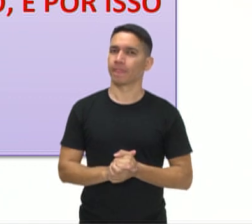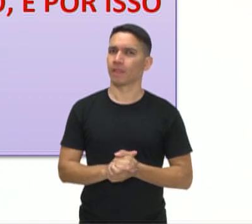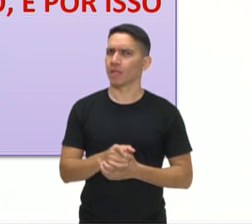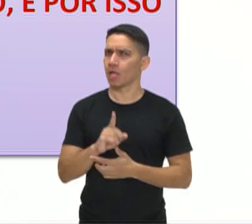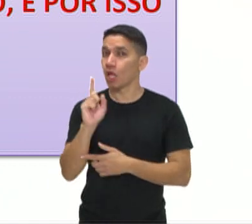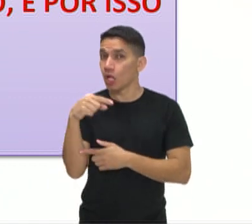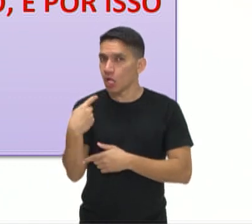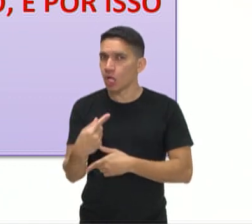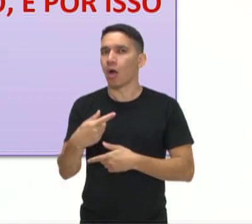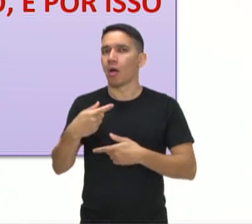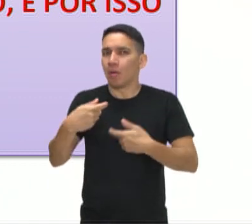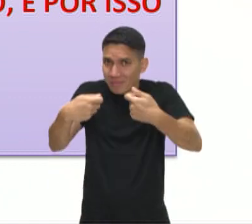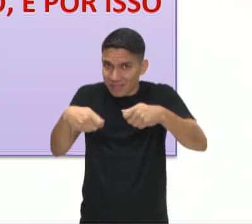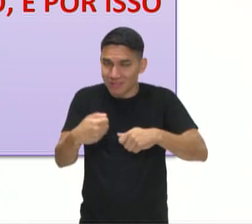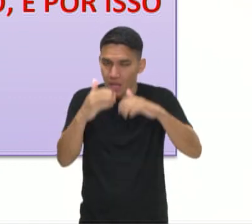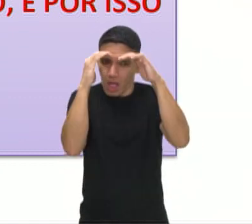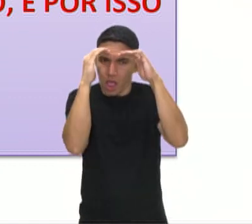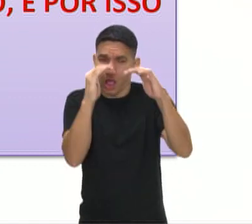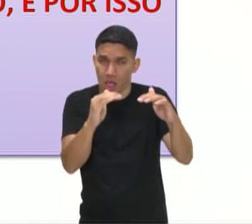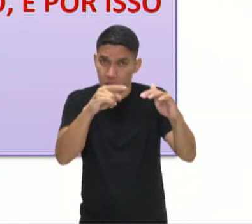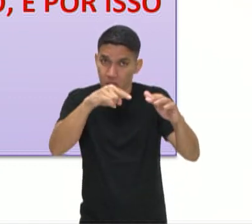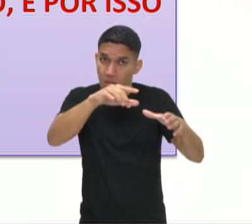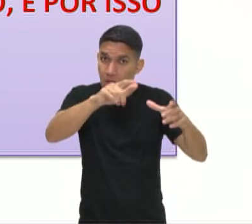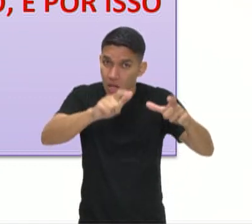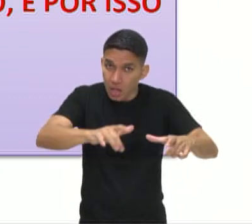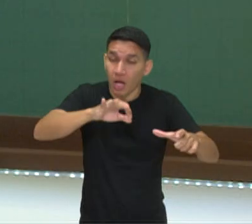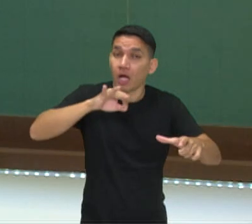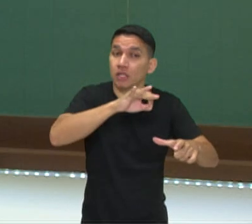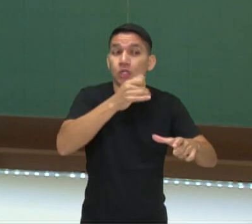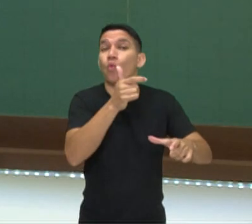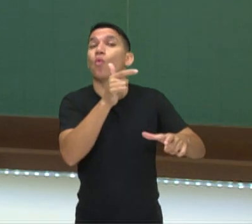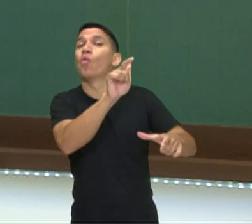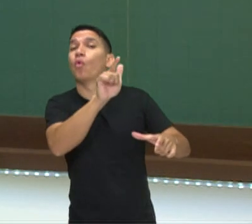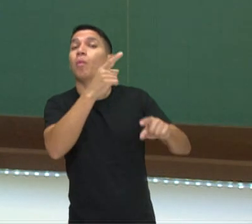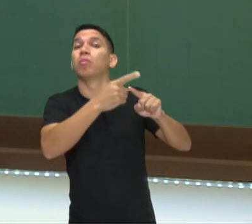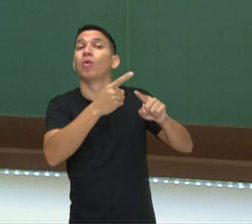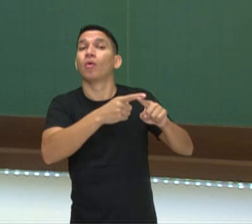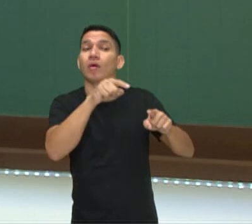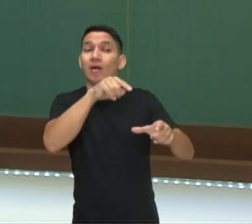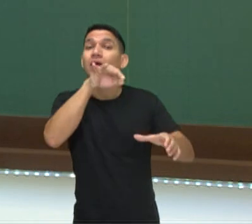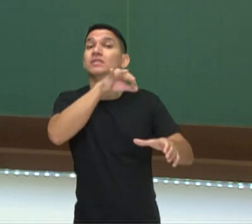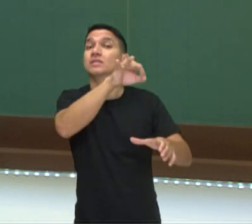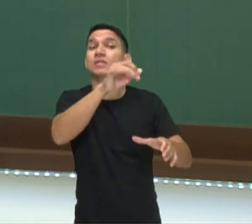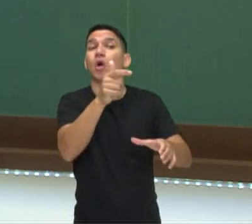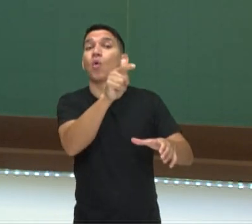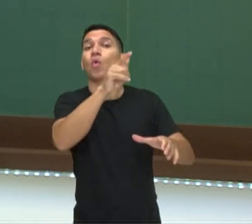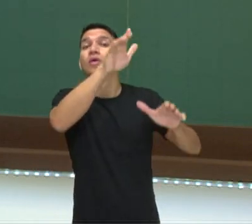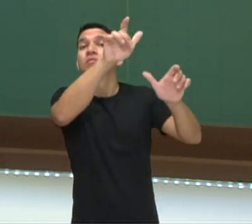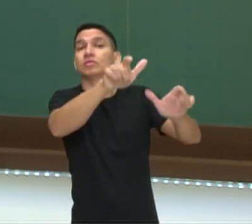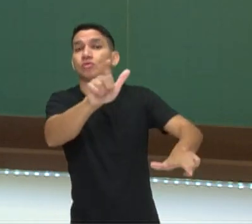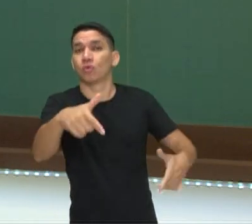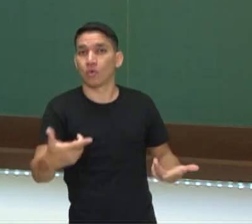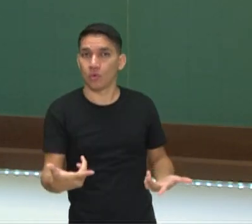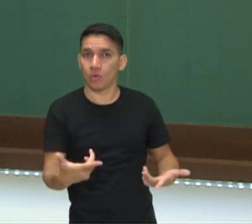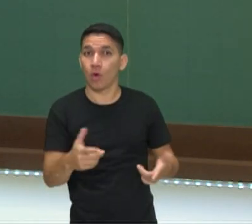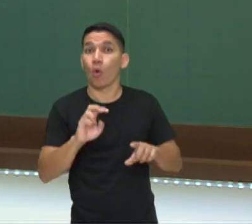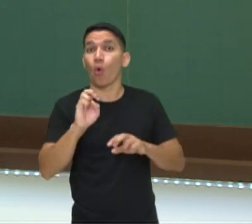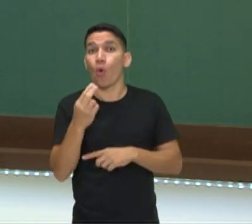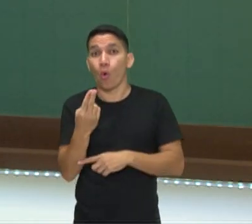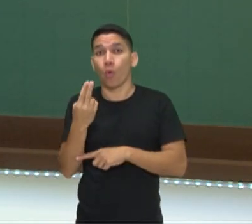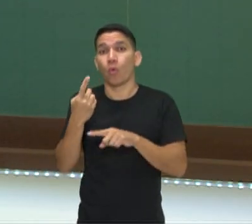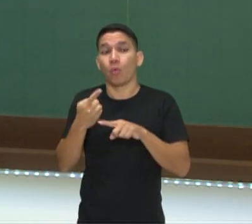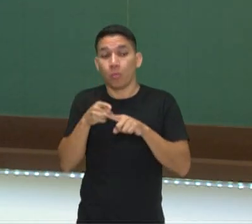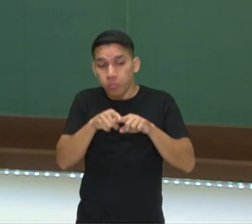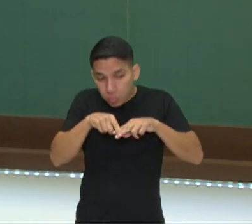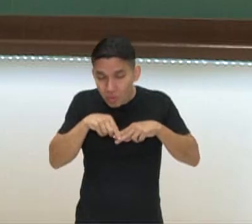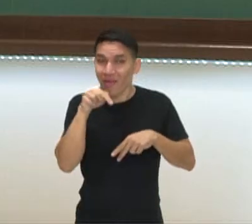devemos respeitar o lugar sagrado dos outros porque ele é sagrado? Ou ele é sagrado porque nós devemos